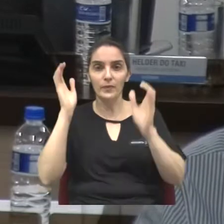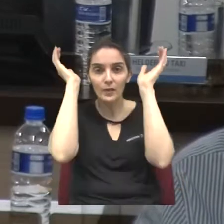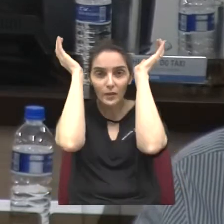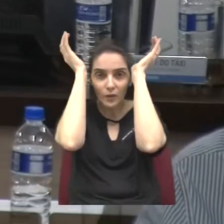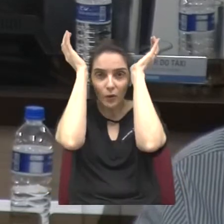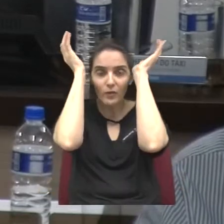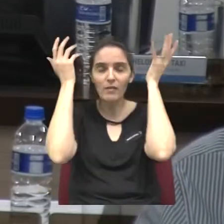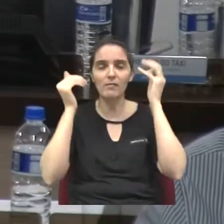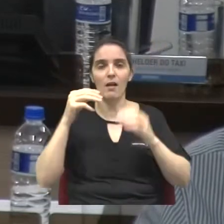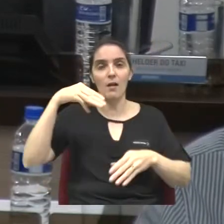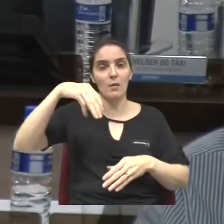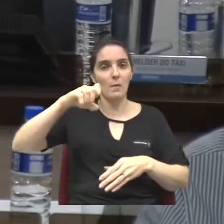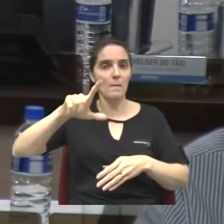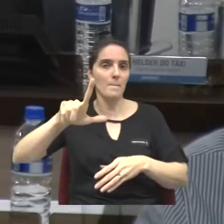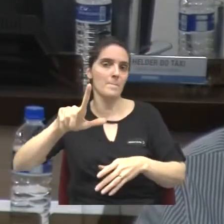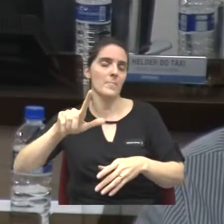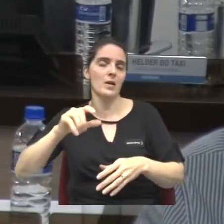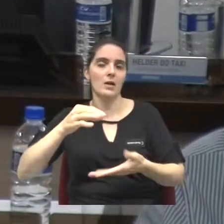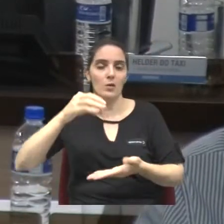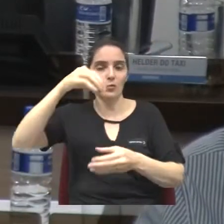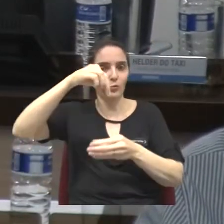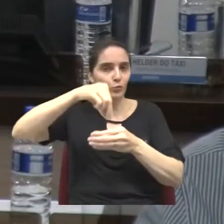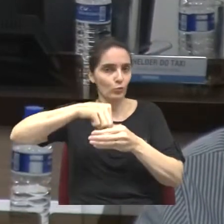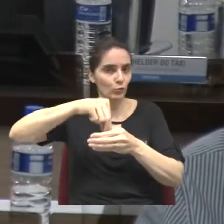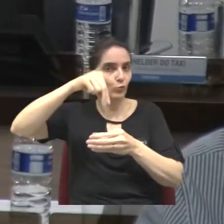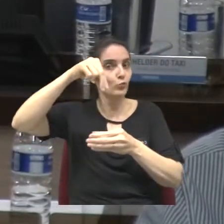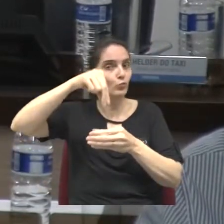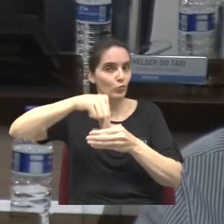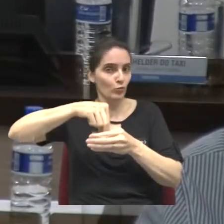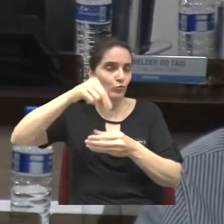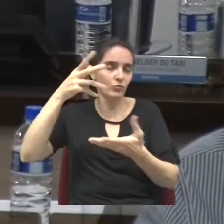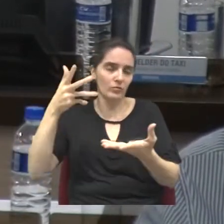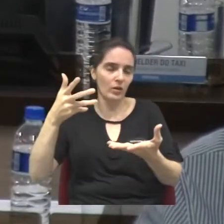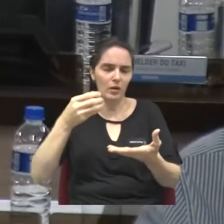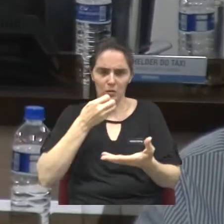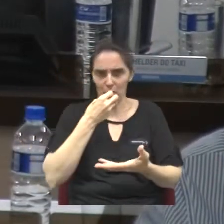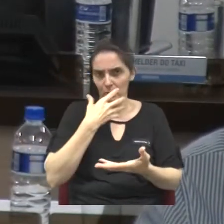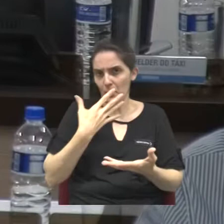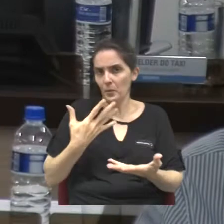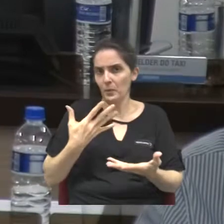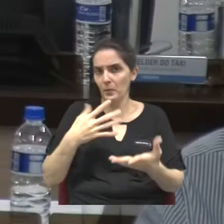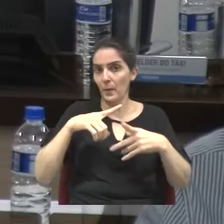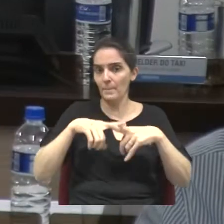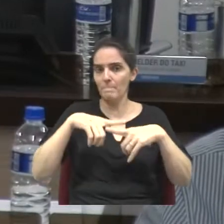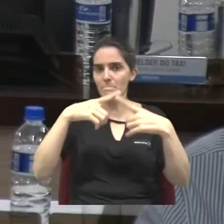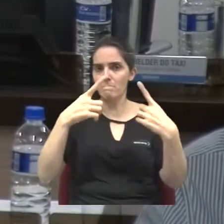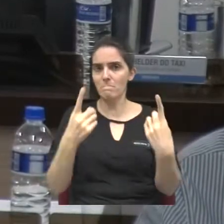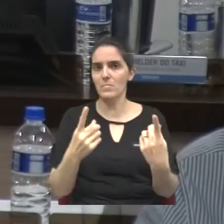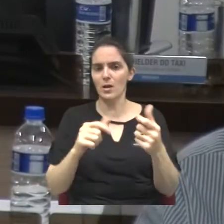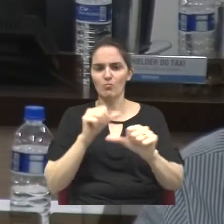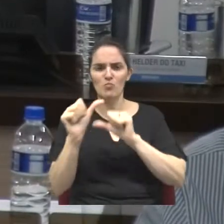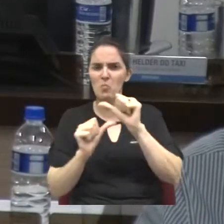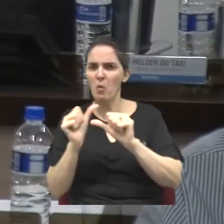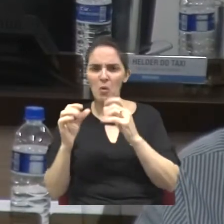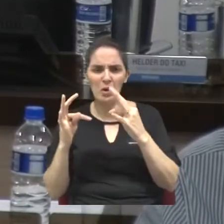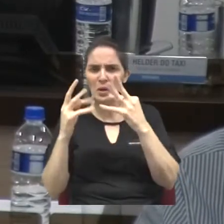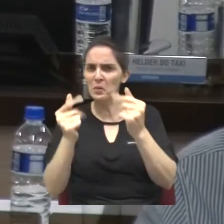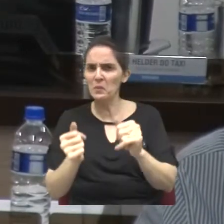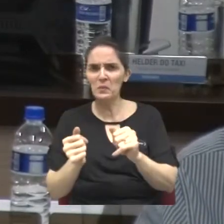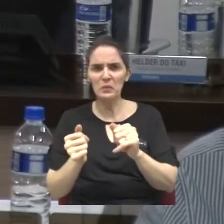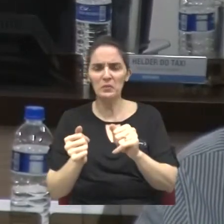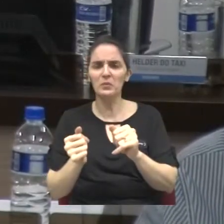coisa, um chá, que é o chá, e aí acaba mudando tudo isso e ficando